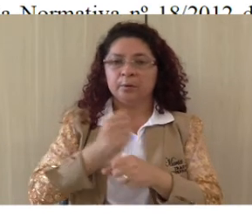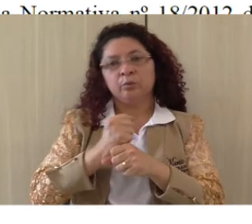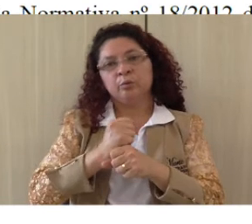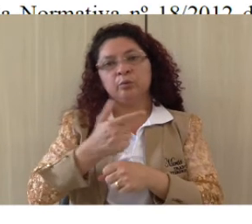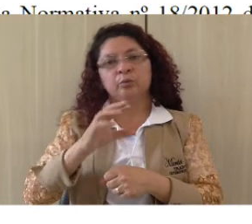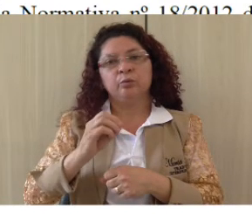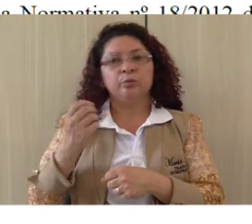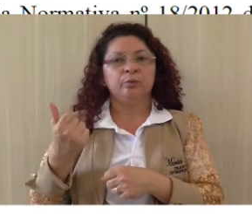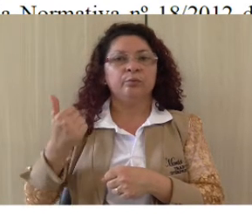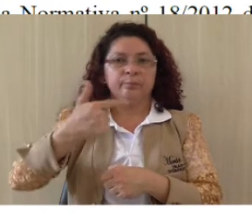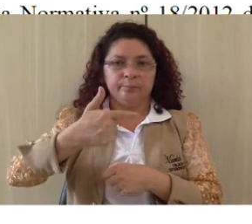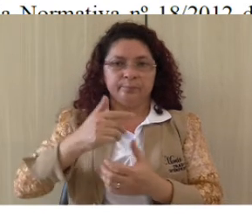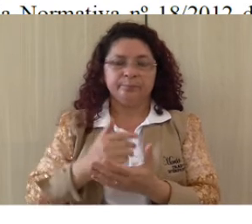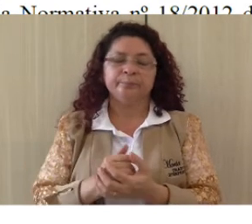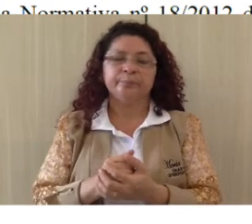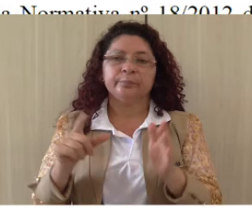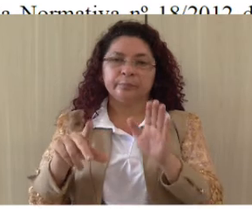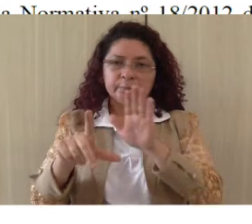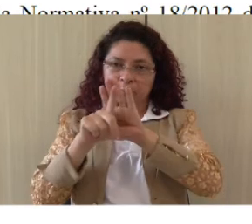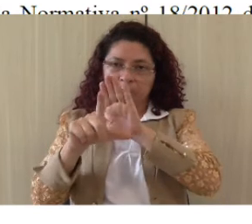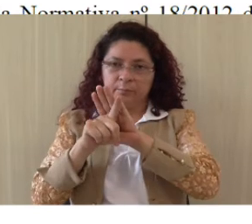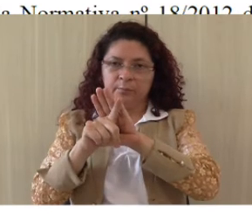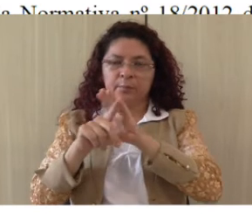12.711/2012 e número